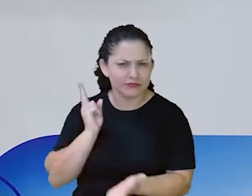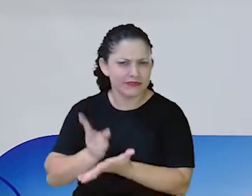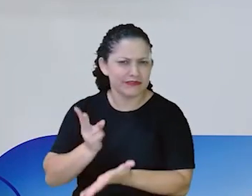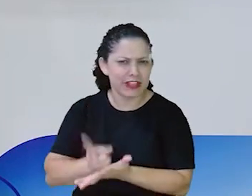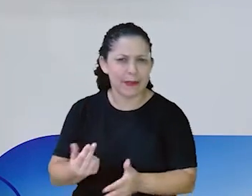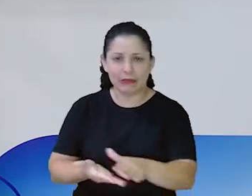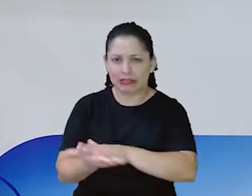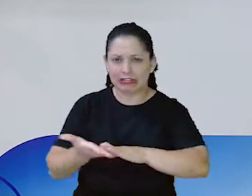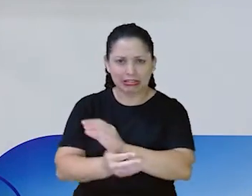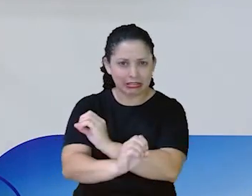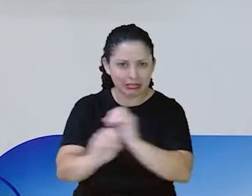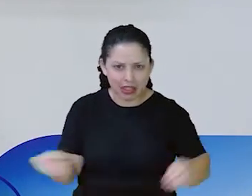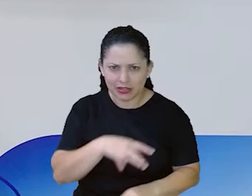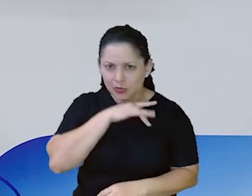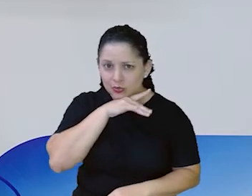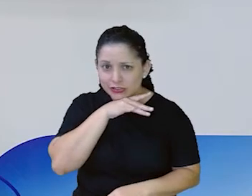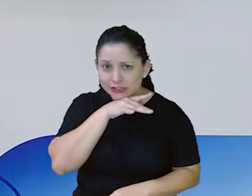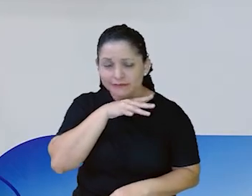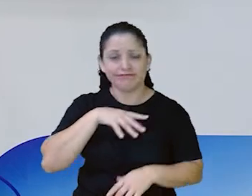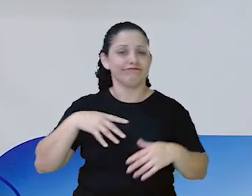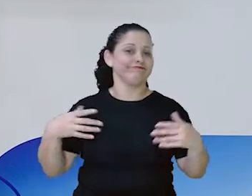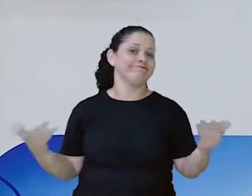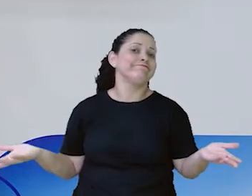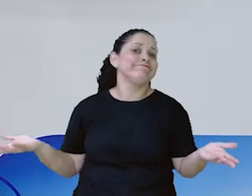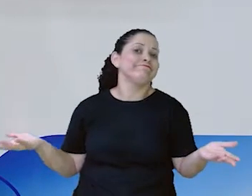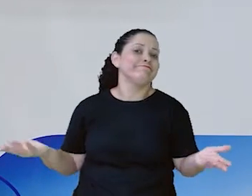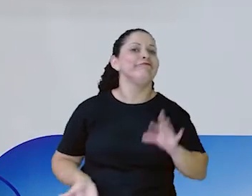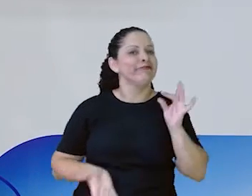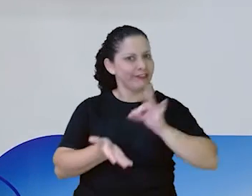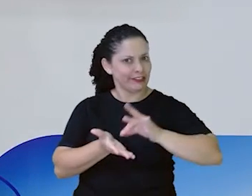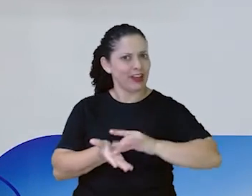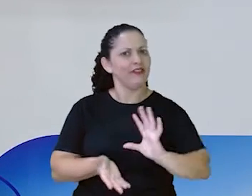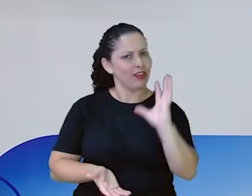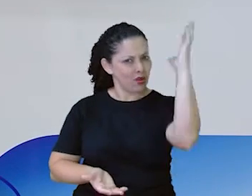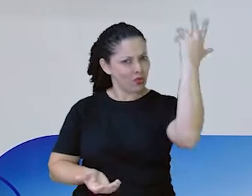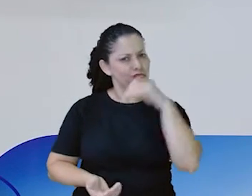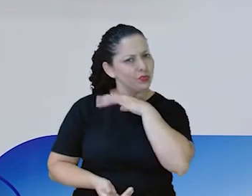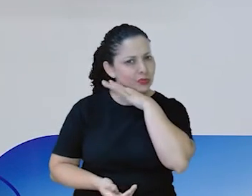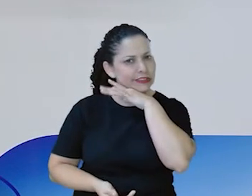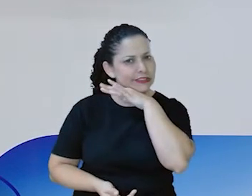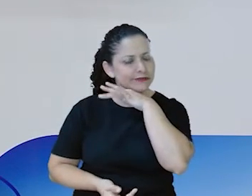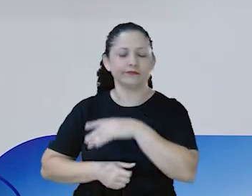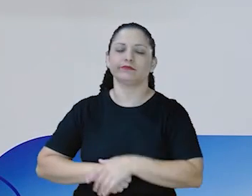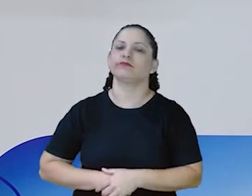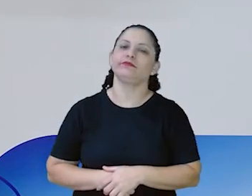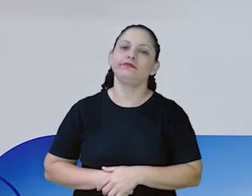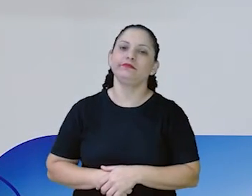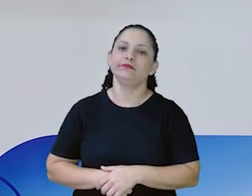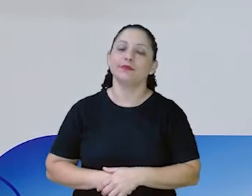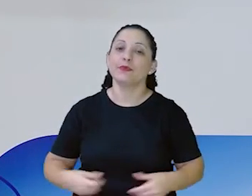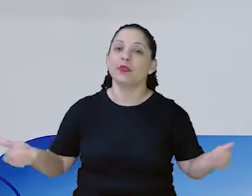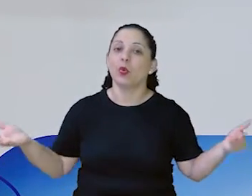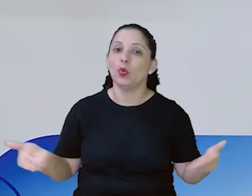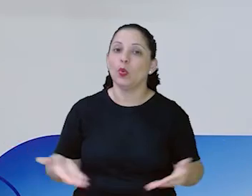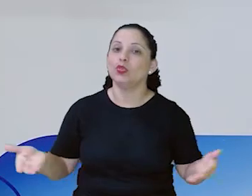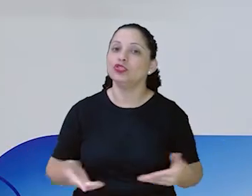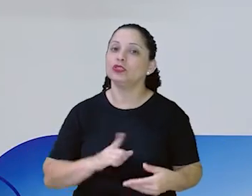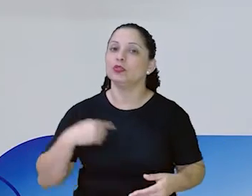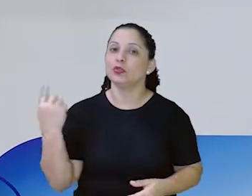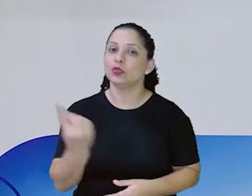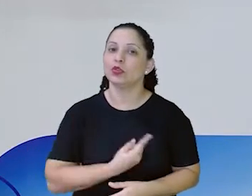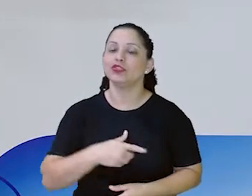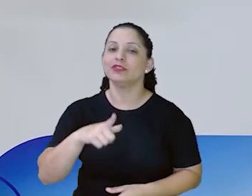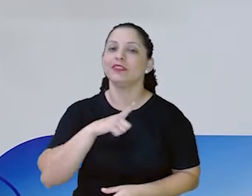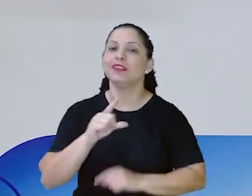vai causar nenhum prejuízo para a gente? Claro que vai, né? Você sabe que vai. Hoje, nós